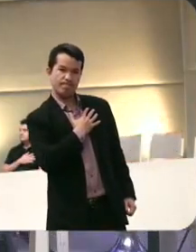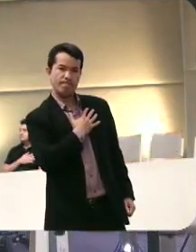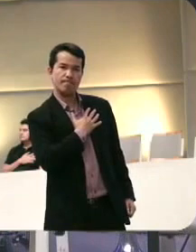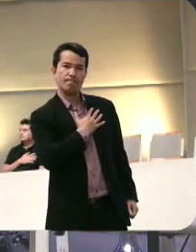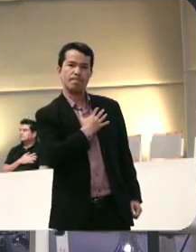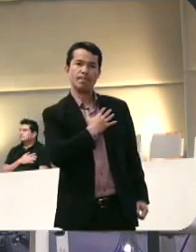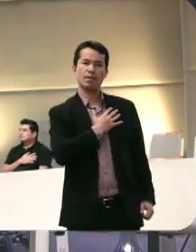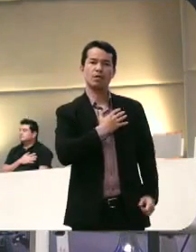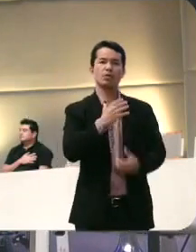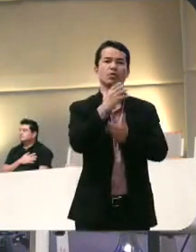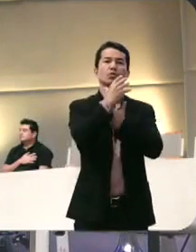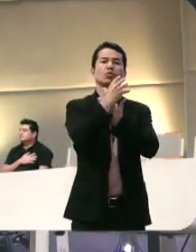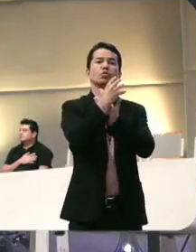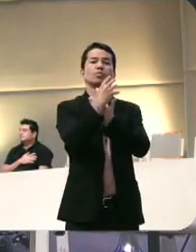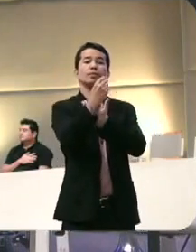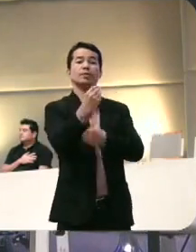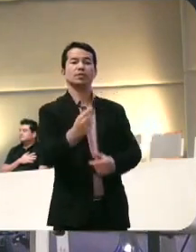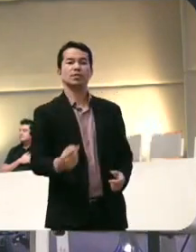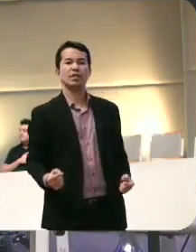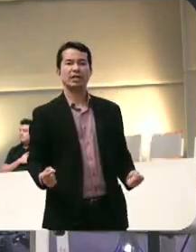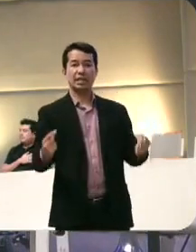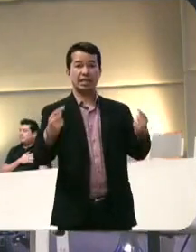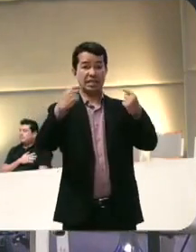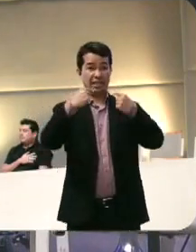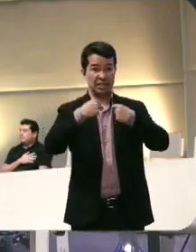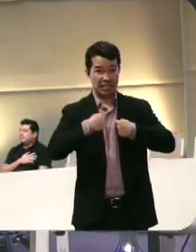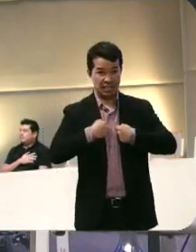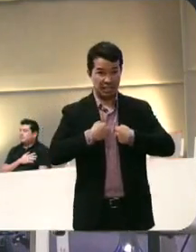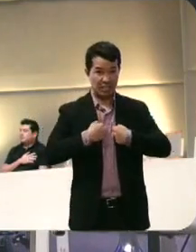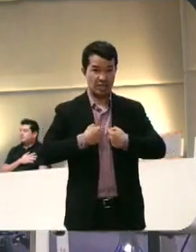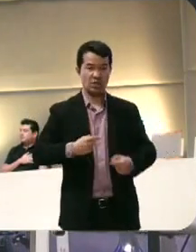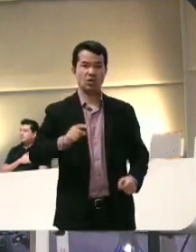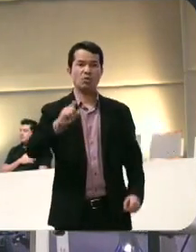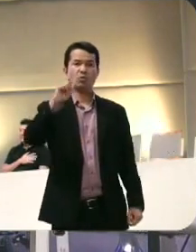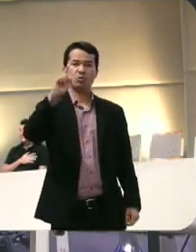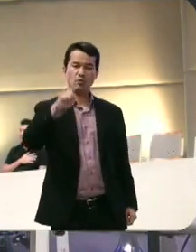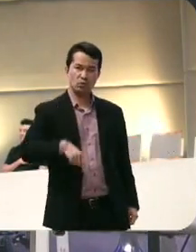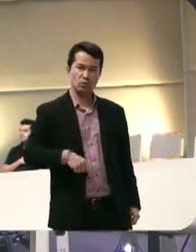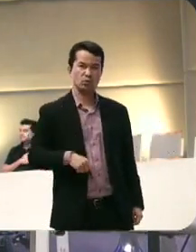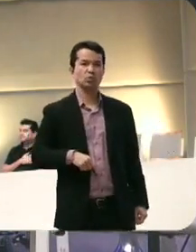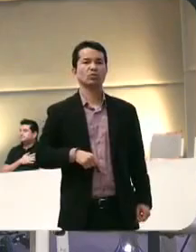Diga assim: eu sou morada de Deus.